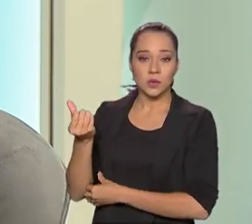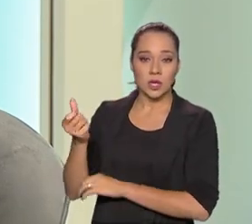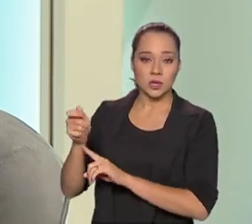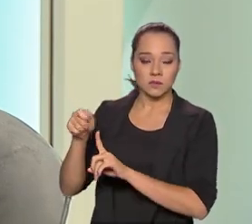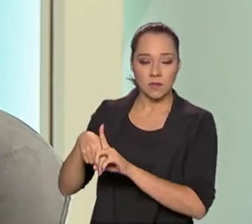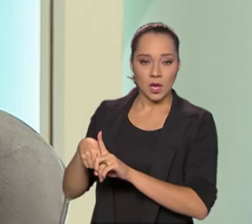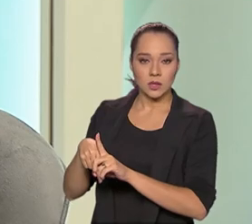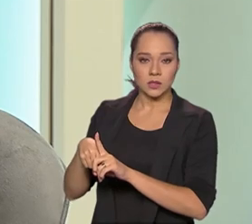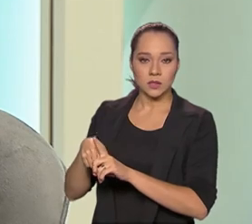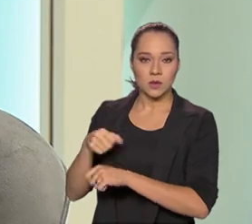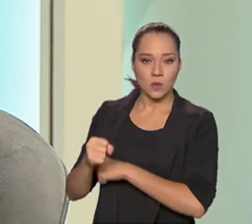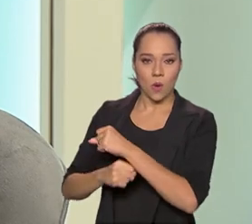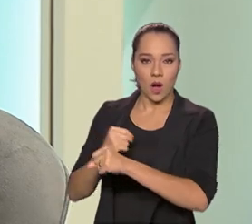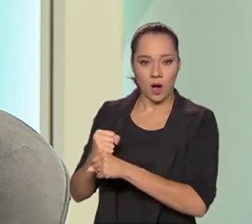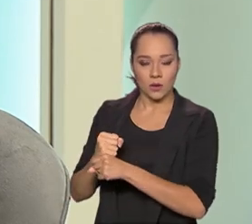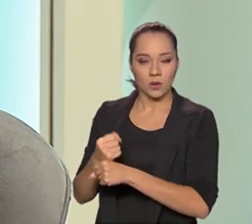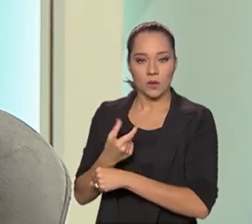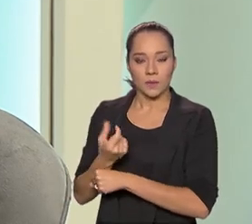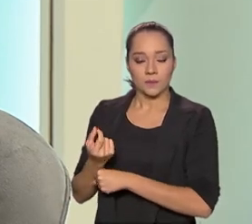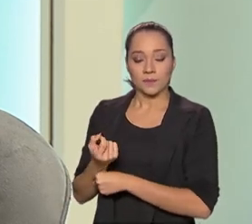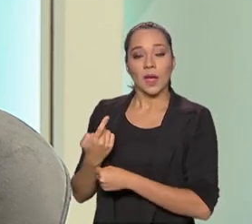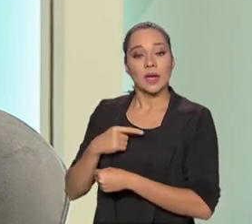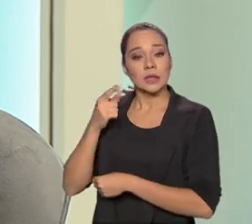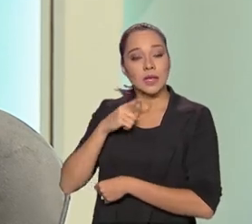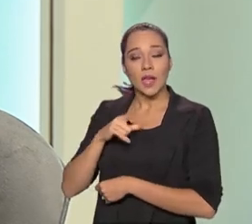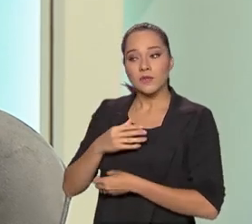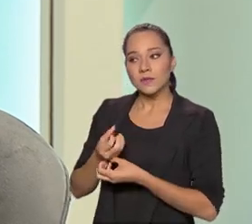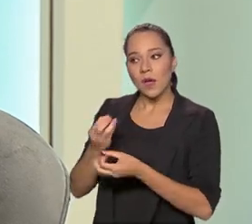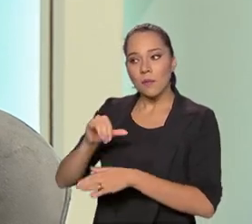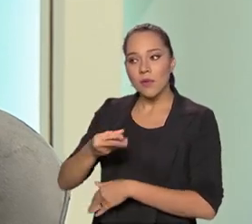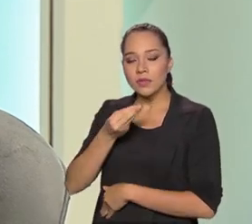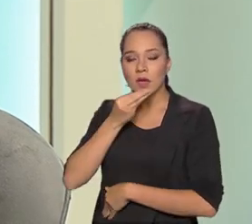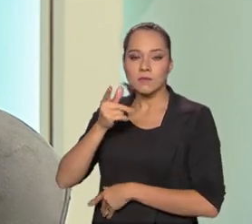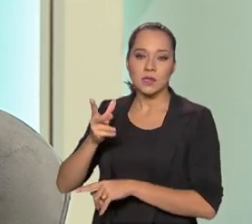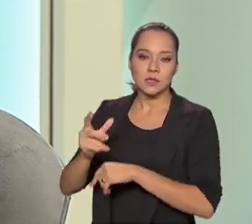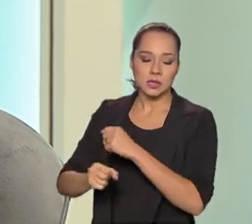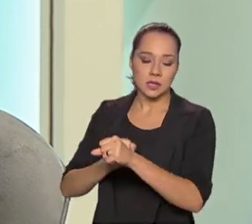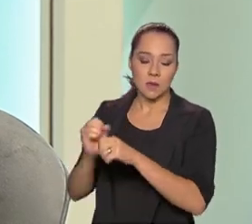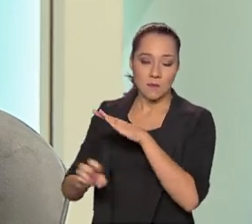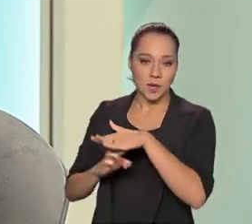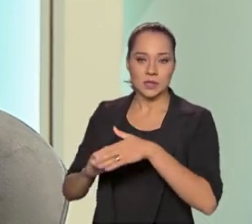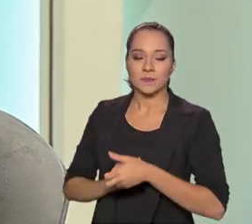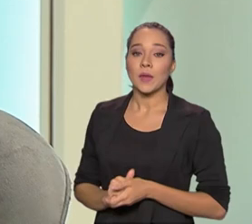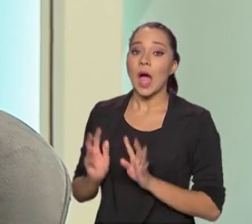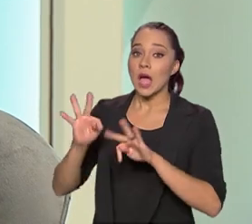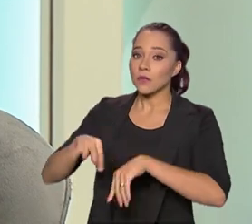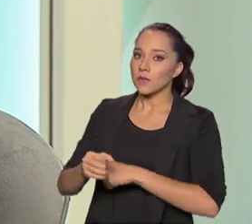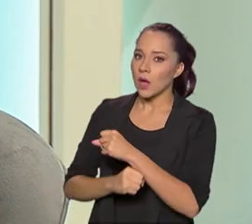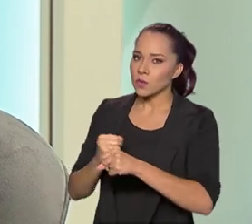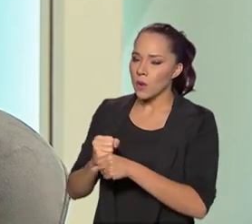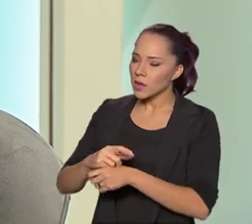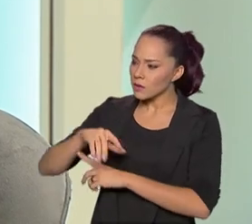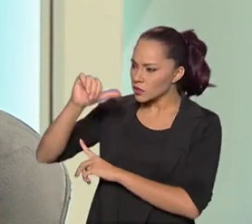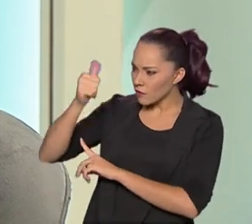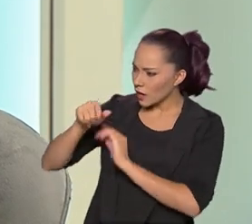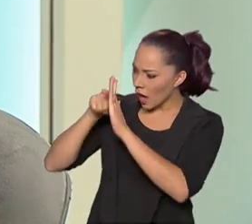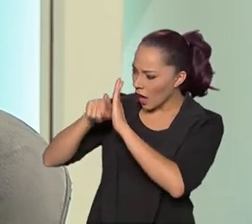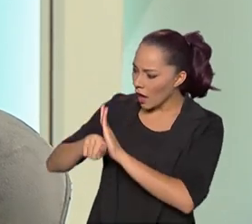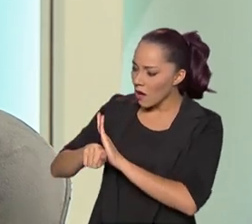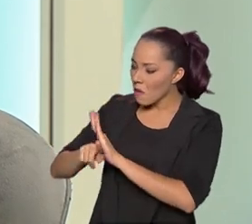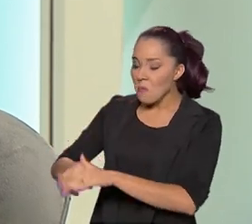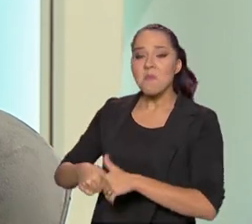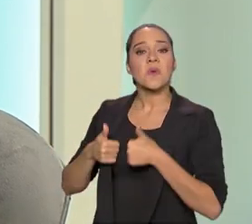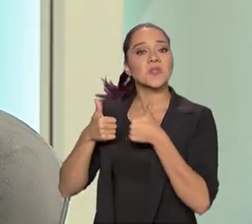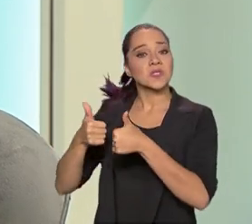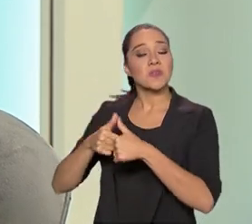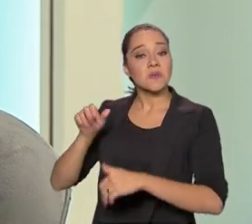e possibilitou, então, esse ganho a essas empresas. No final do ano, a avaliação é muito positiva, porque